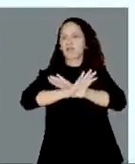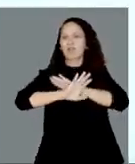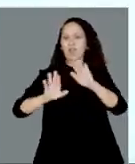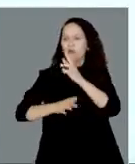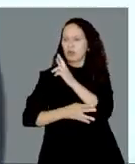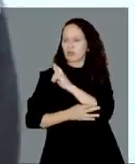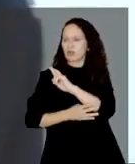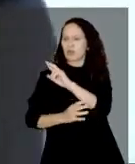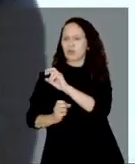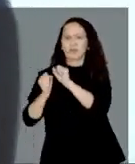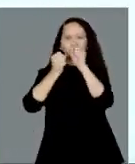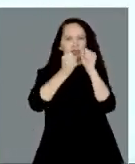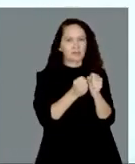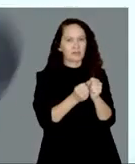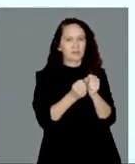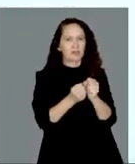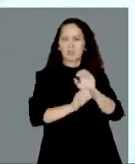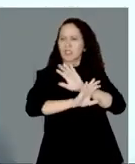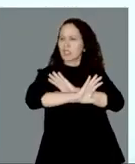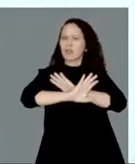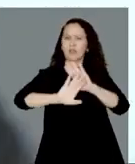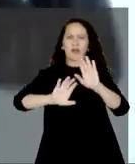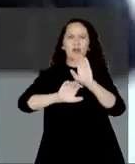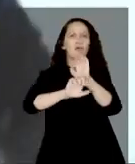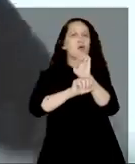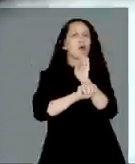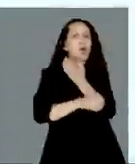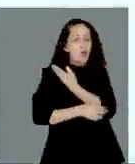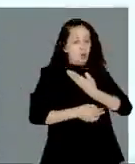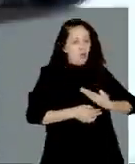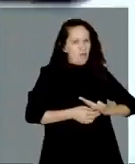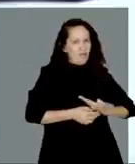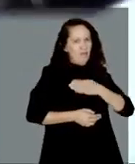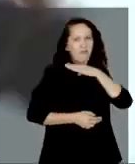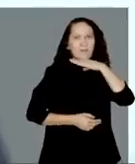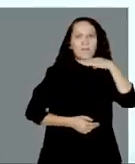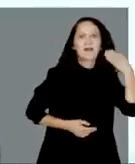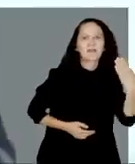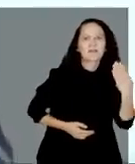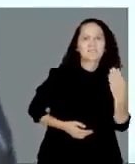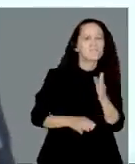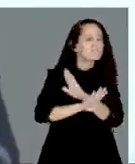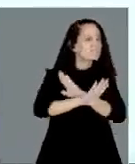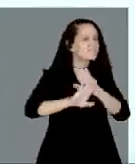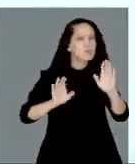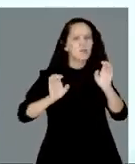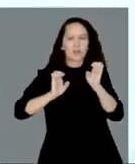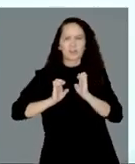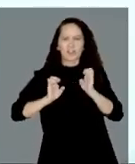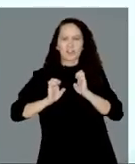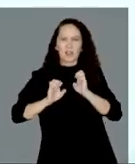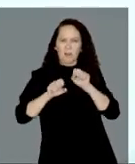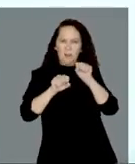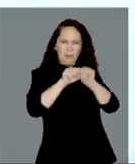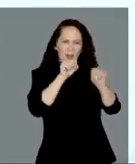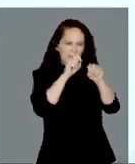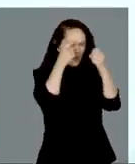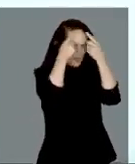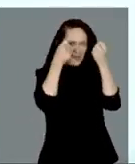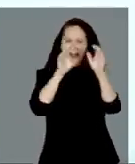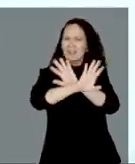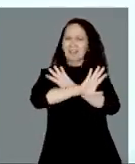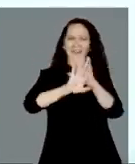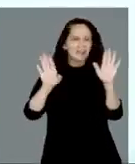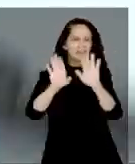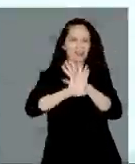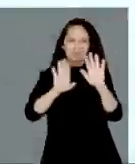execução, prisão arbitrária, injusta, exploração e dizer: nós estamos vivos. Não aceitamos a morte